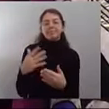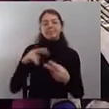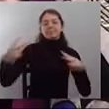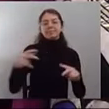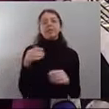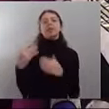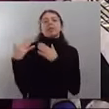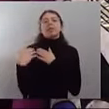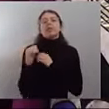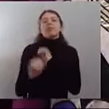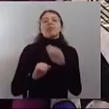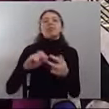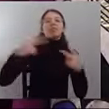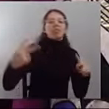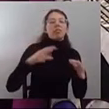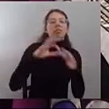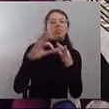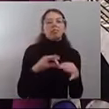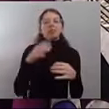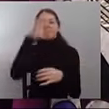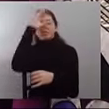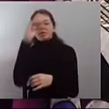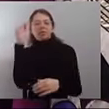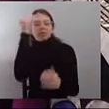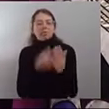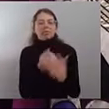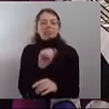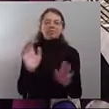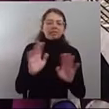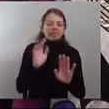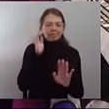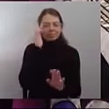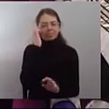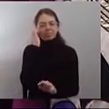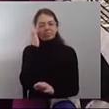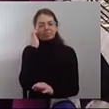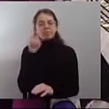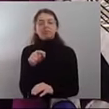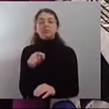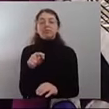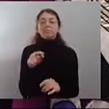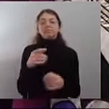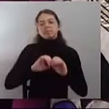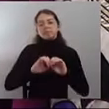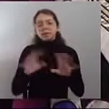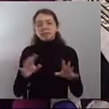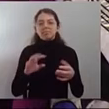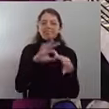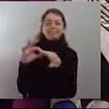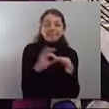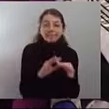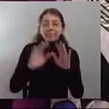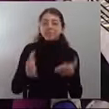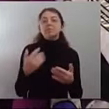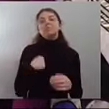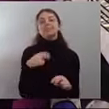articulação intermunicipal e para o Governo da República. Claro que abordar problemas desta dimensão e natureza requer essa articulação, mas não precisamos de ficar sentados à